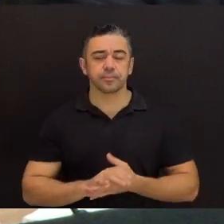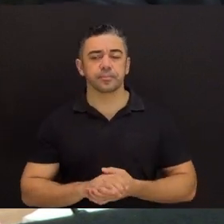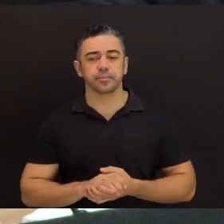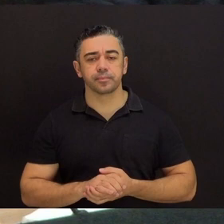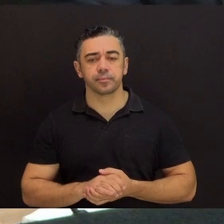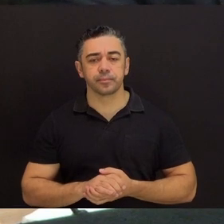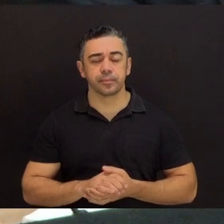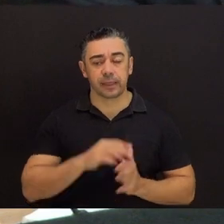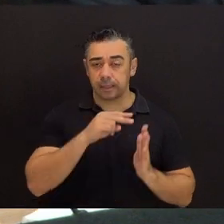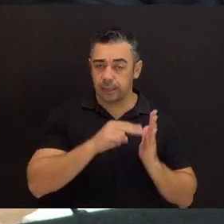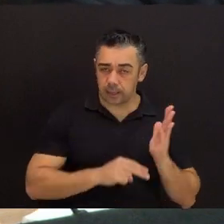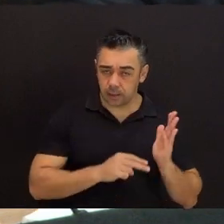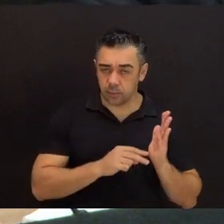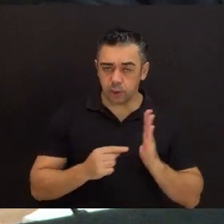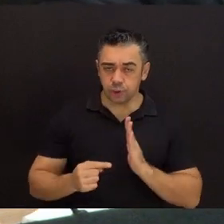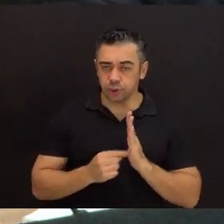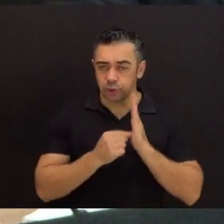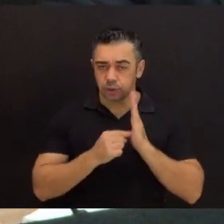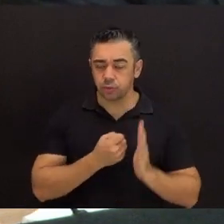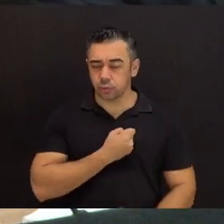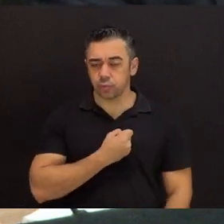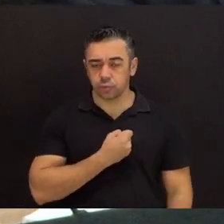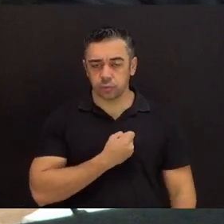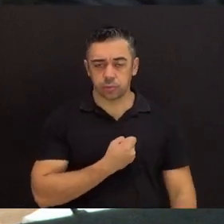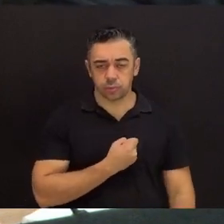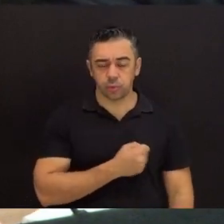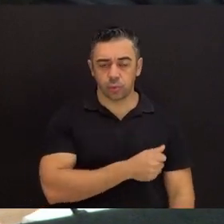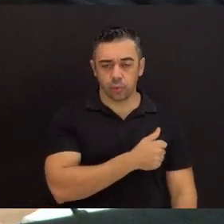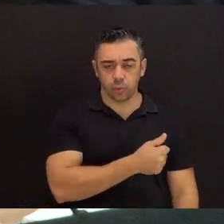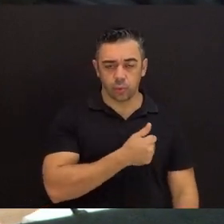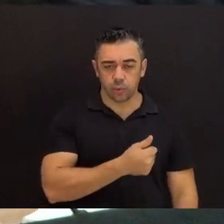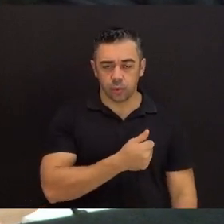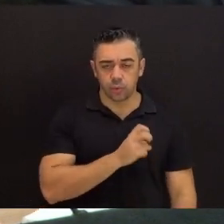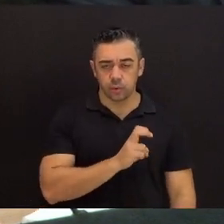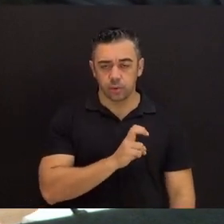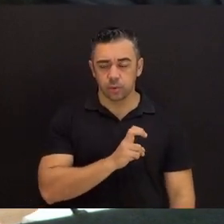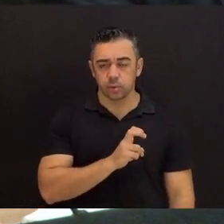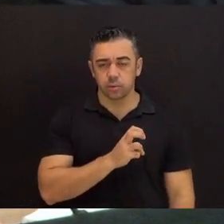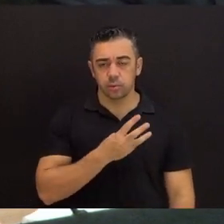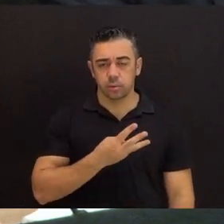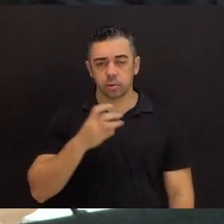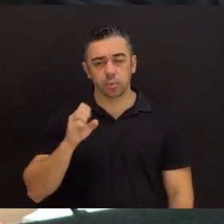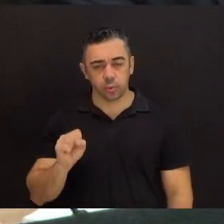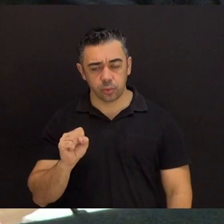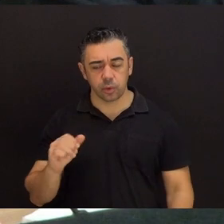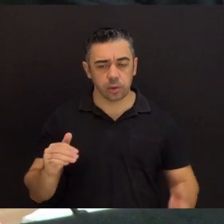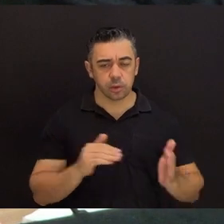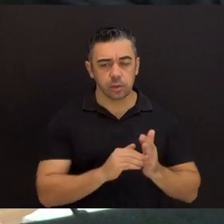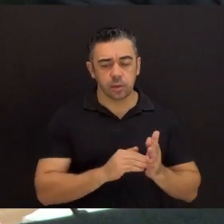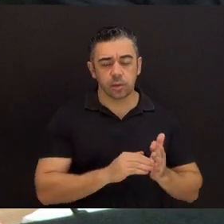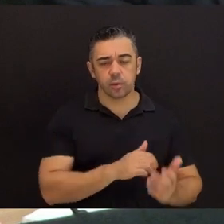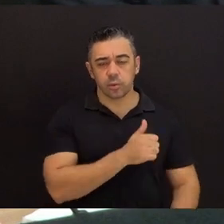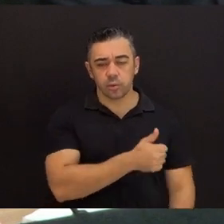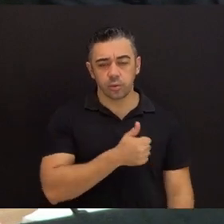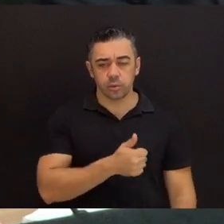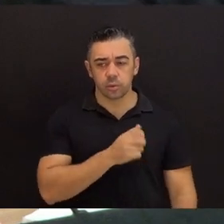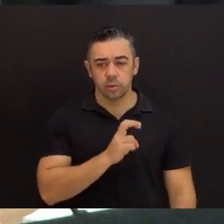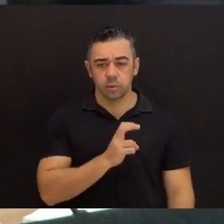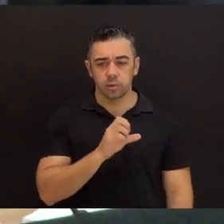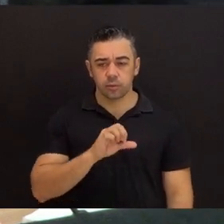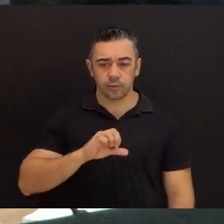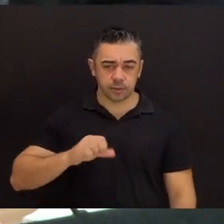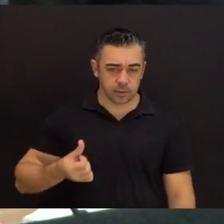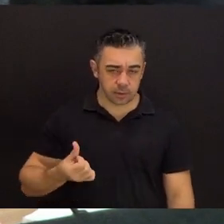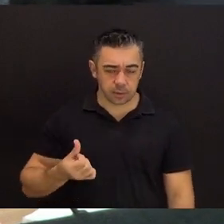foram lidas as indicações de número 1000 11.538 a 11.596